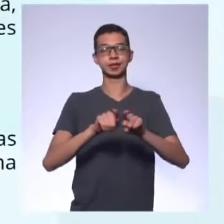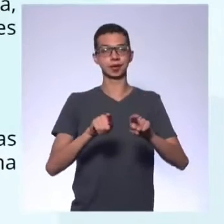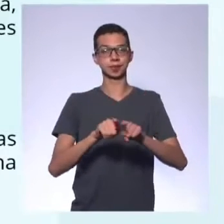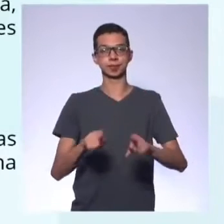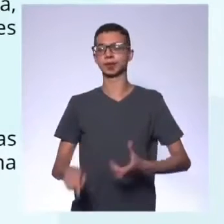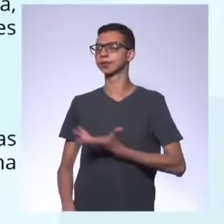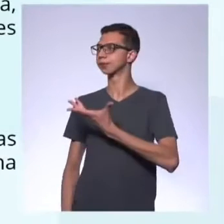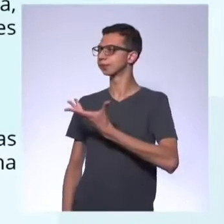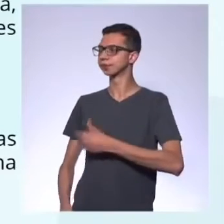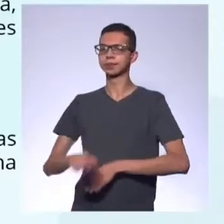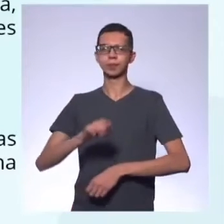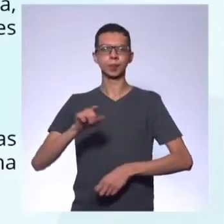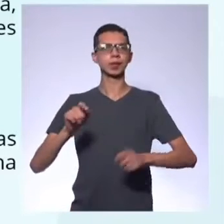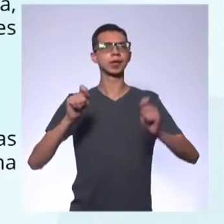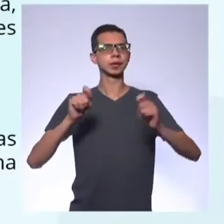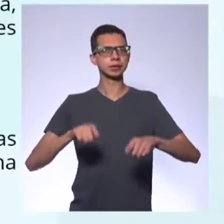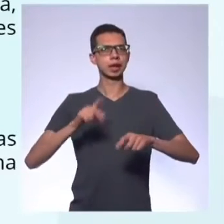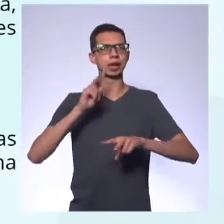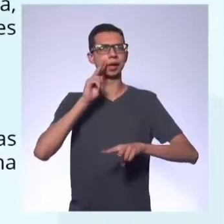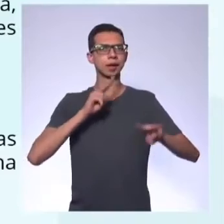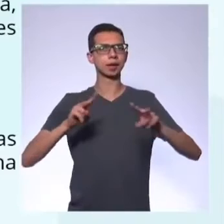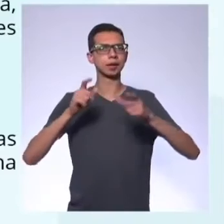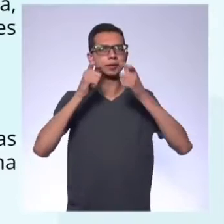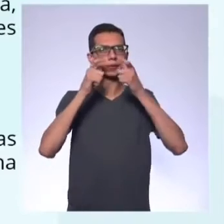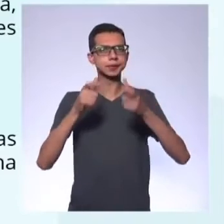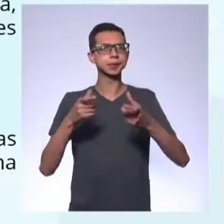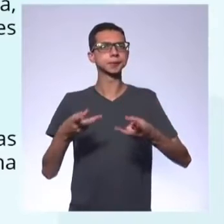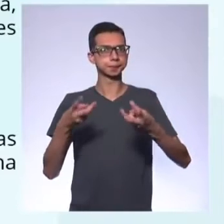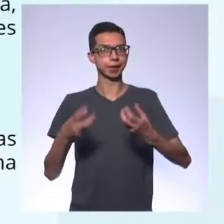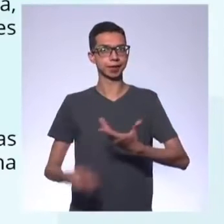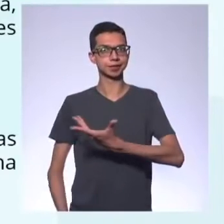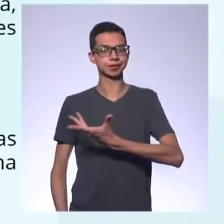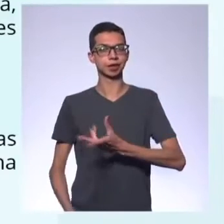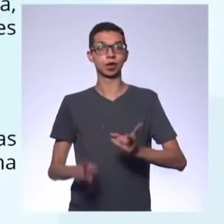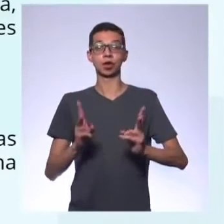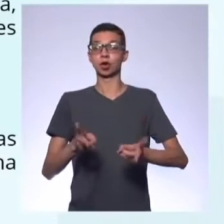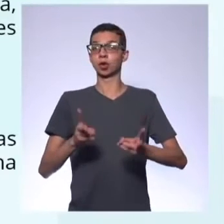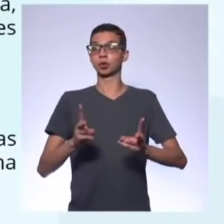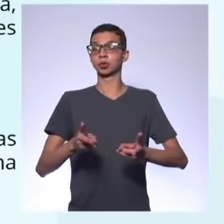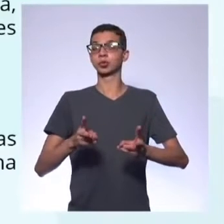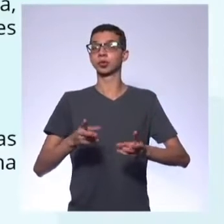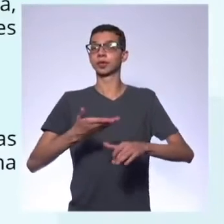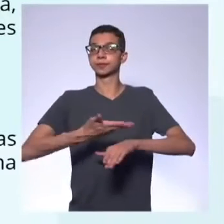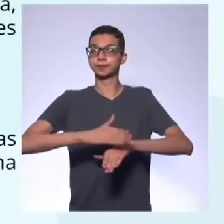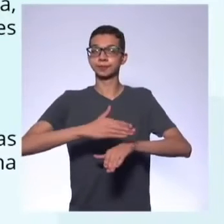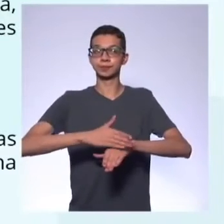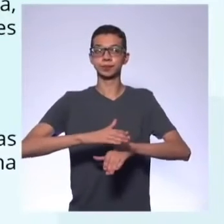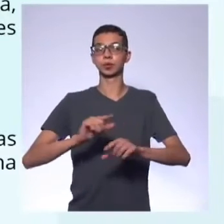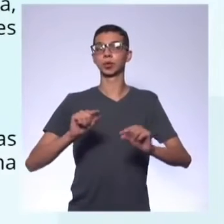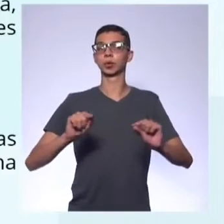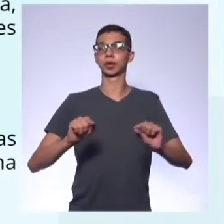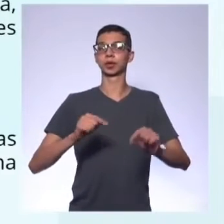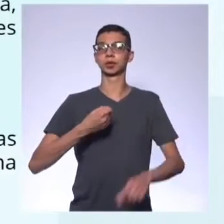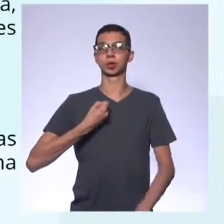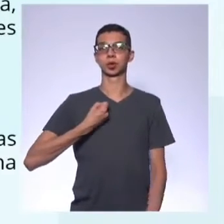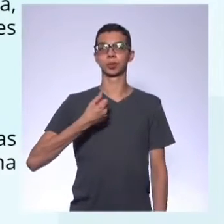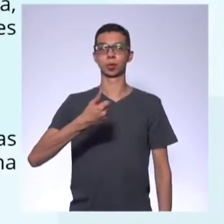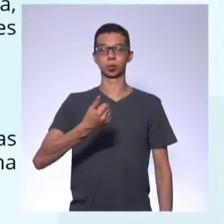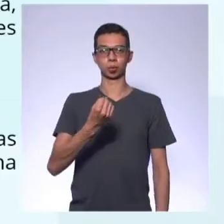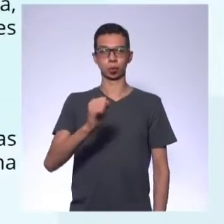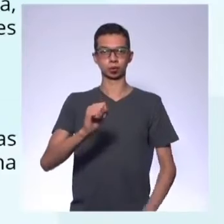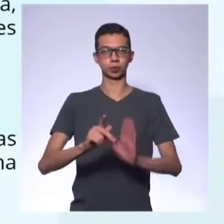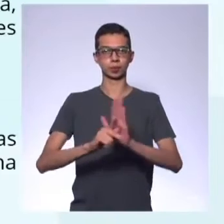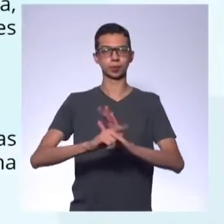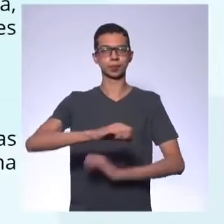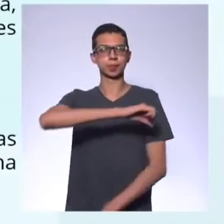Vocês podem acompanhar que a gente está numa continuidade da habilidade 18, né, do nono ano